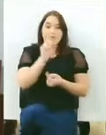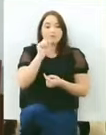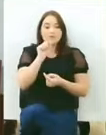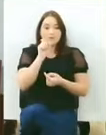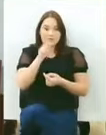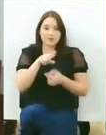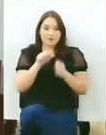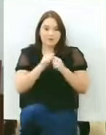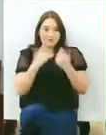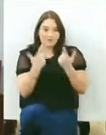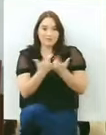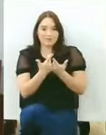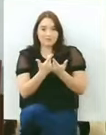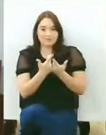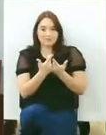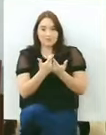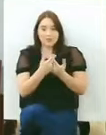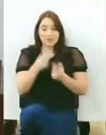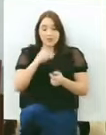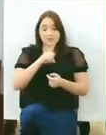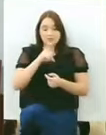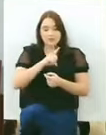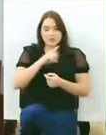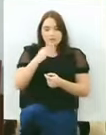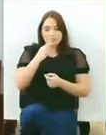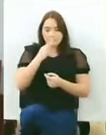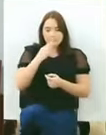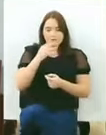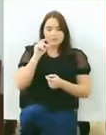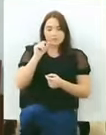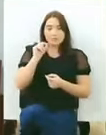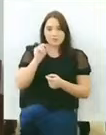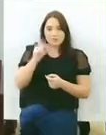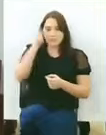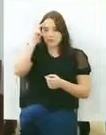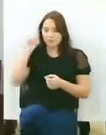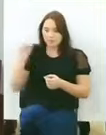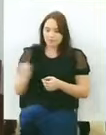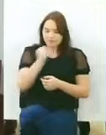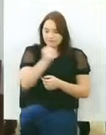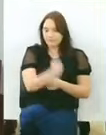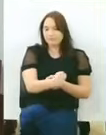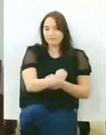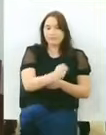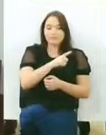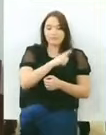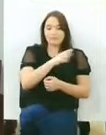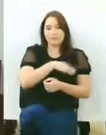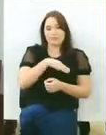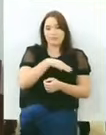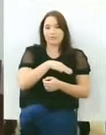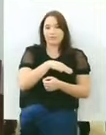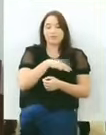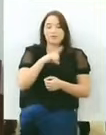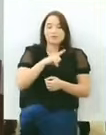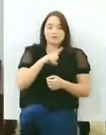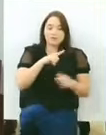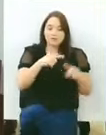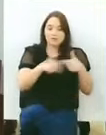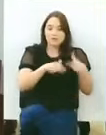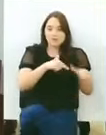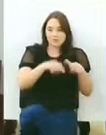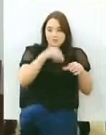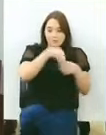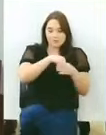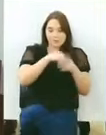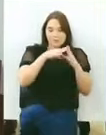assembleia, e que uma das formas de reconhecermos a vocação daqueles que Deus chama para o ministério, para o trabalho